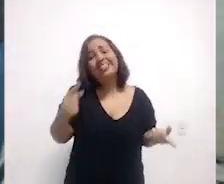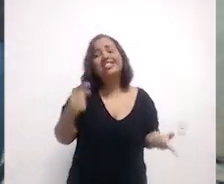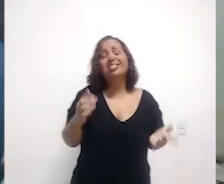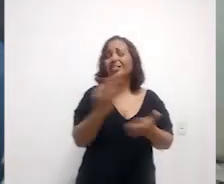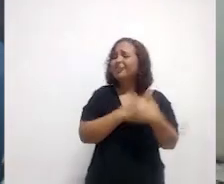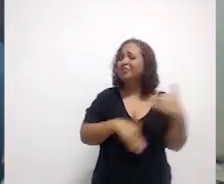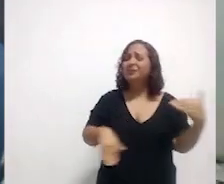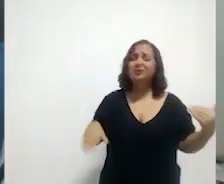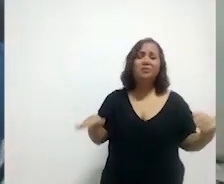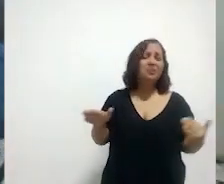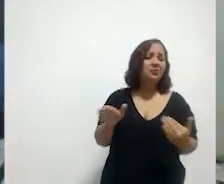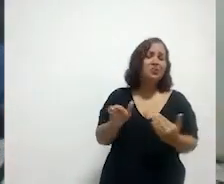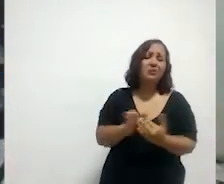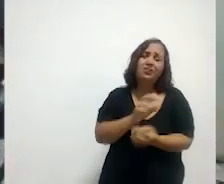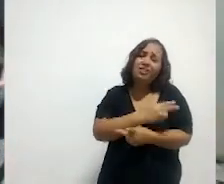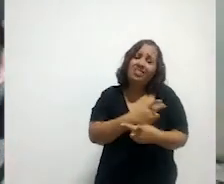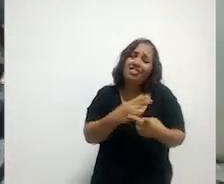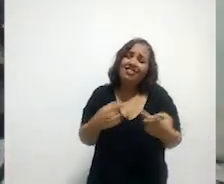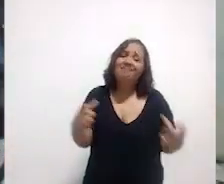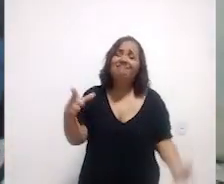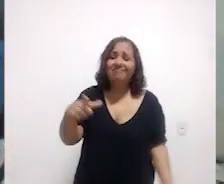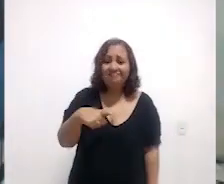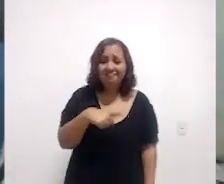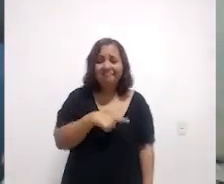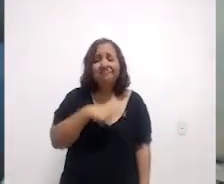mas ainda é pouco, eu sei,